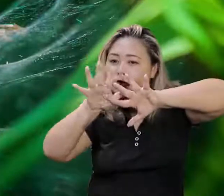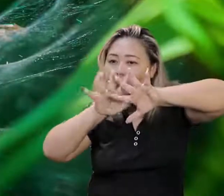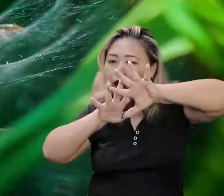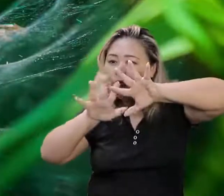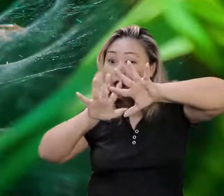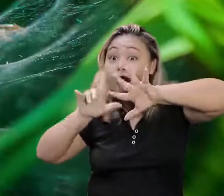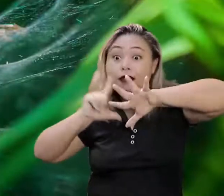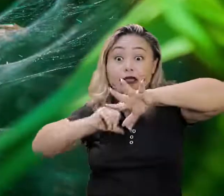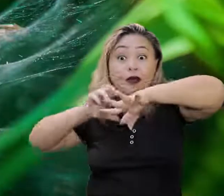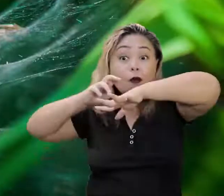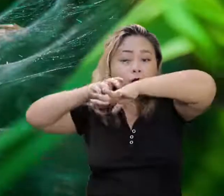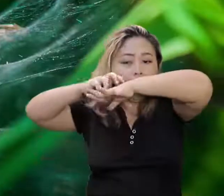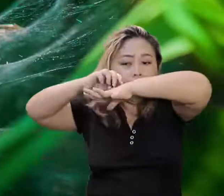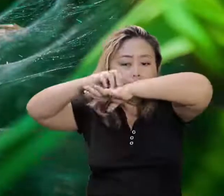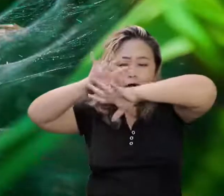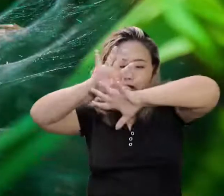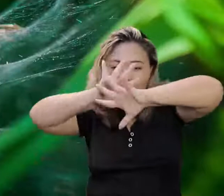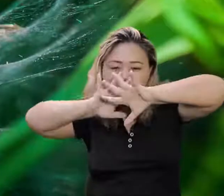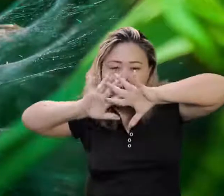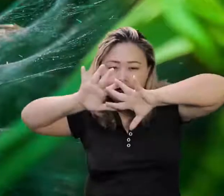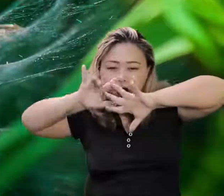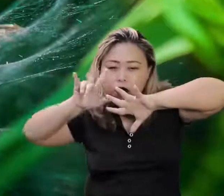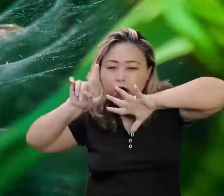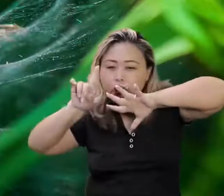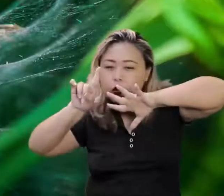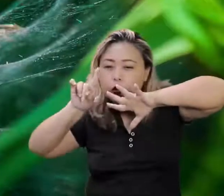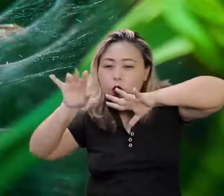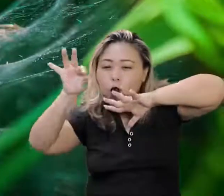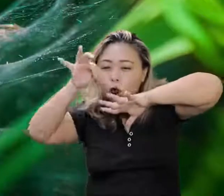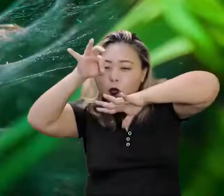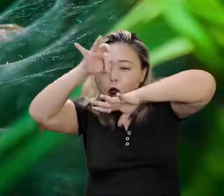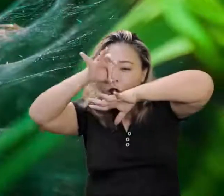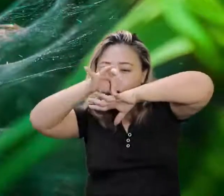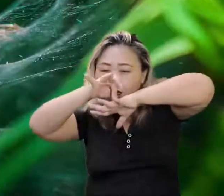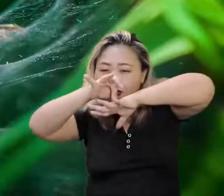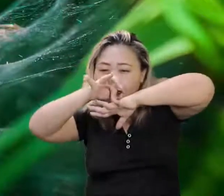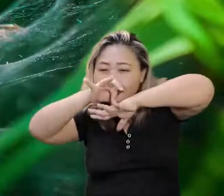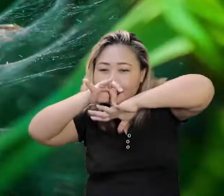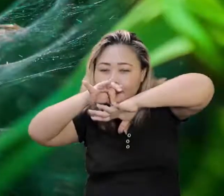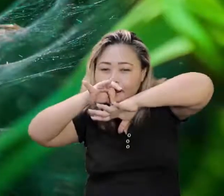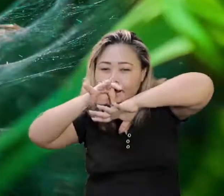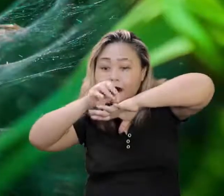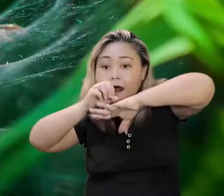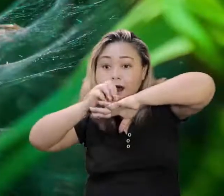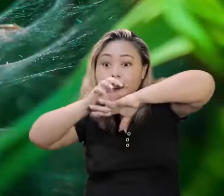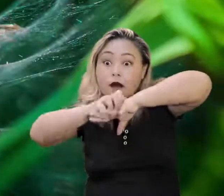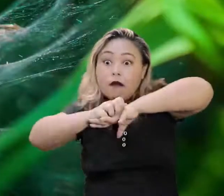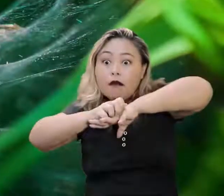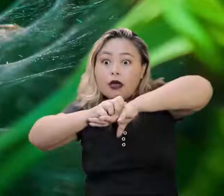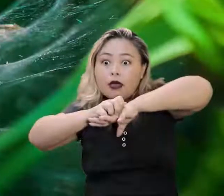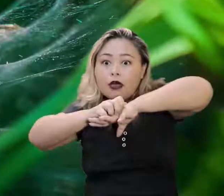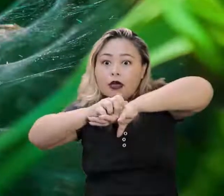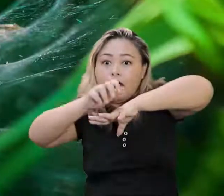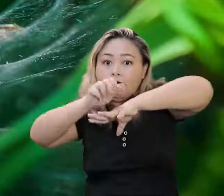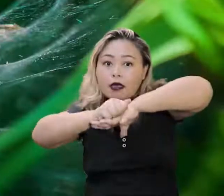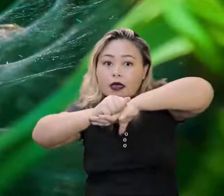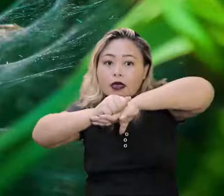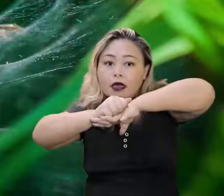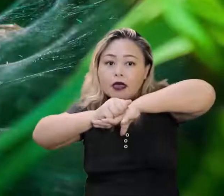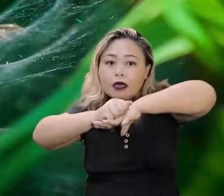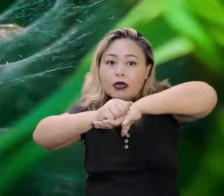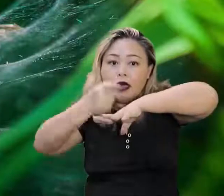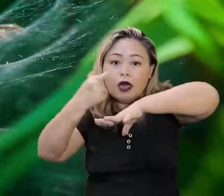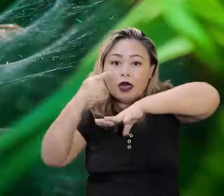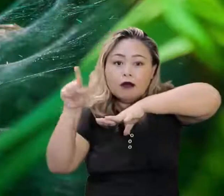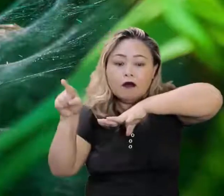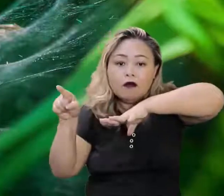Aqui, nós temos um inseto que ficou aprisionado. E aqui também, ó. Deixa eu ver